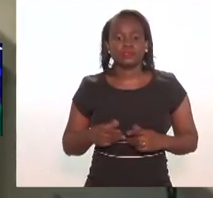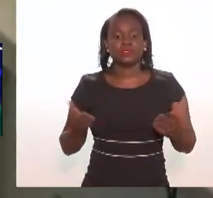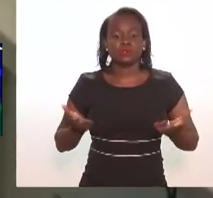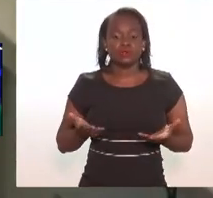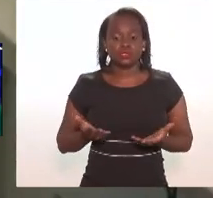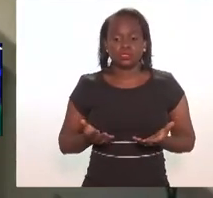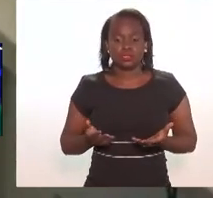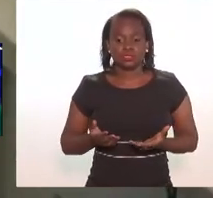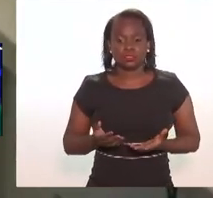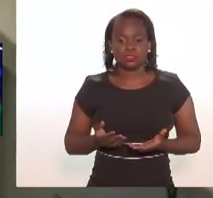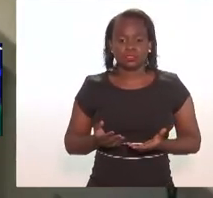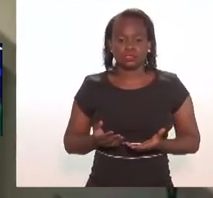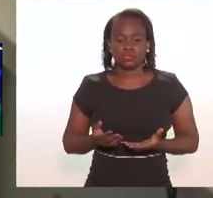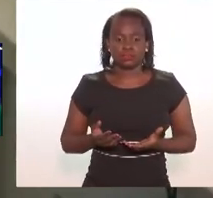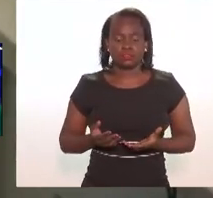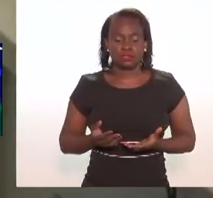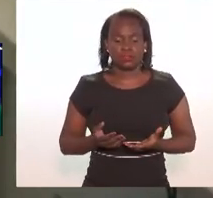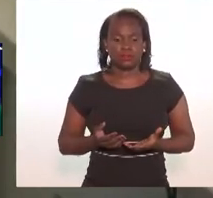Hoje,